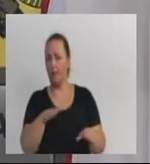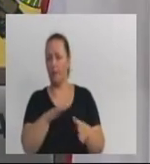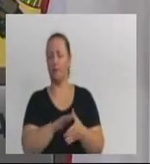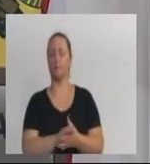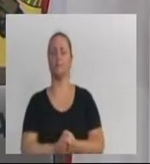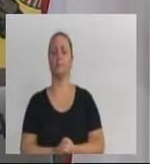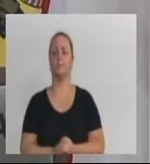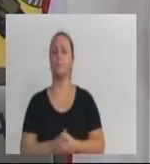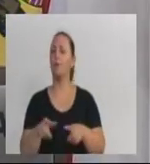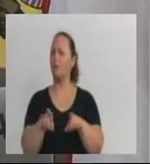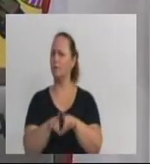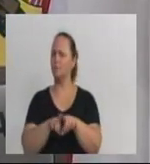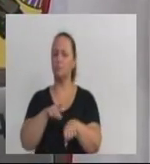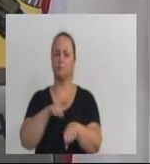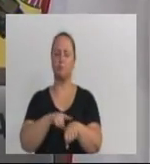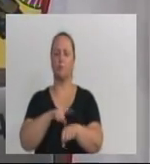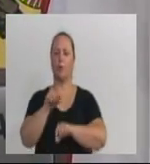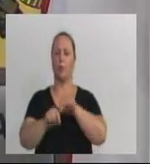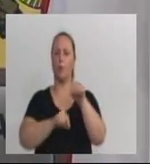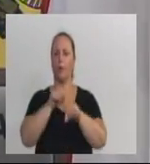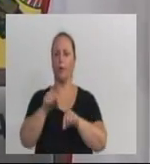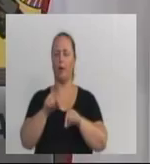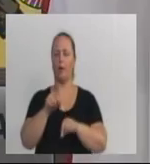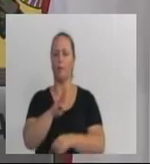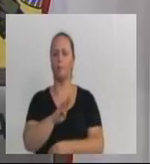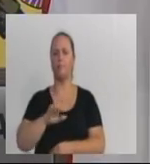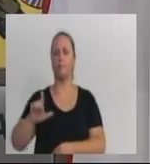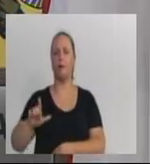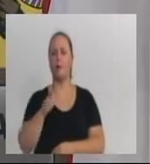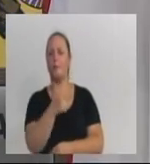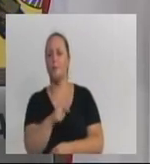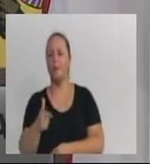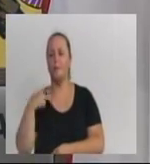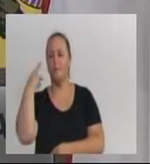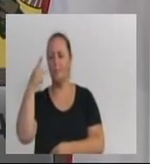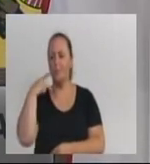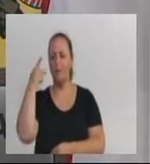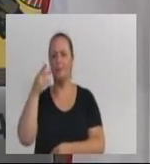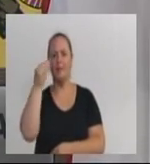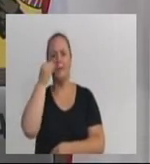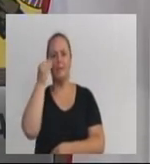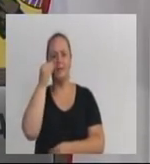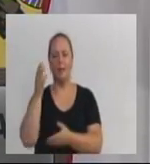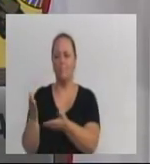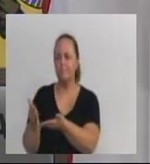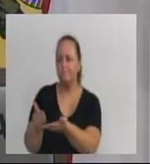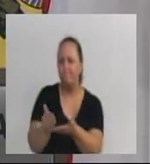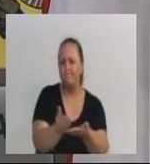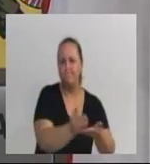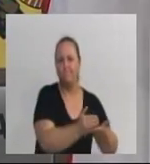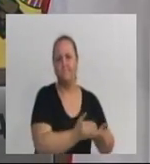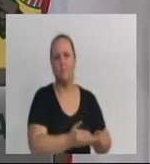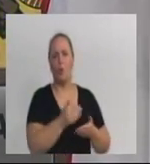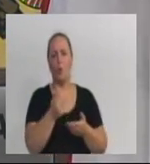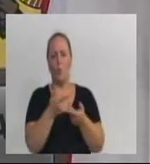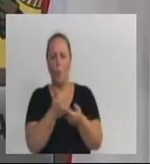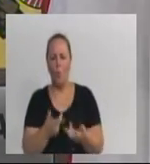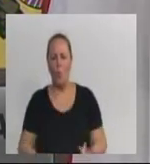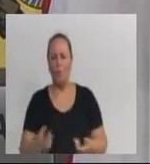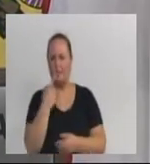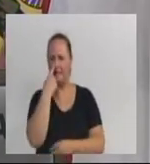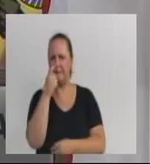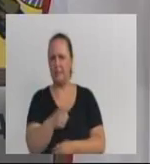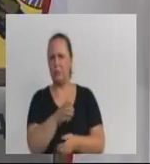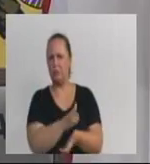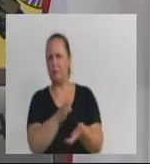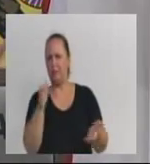temos clareza de que Blumenau não tem uma política pública de coleta de entulhos. Tentou-se de diversas formas, e hoje nós que